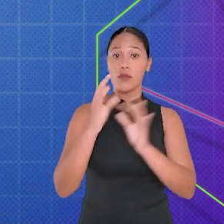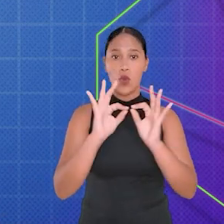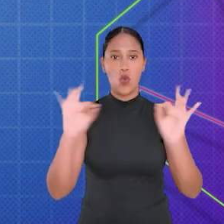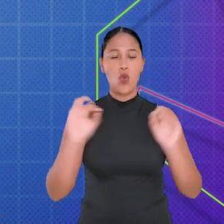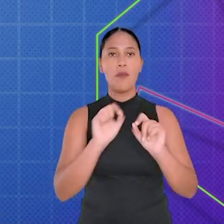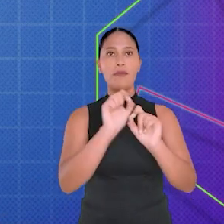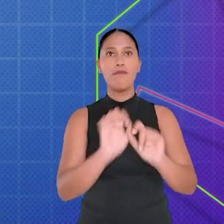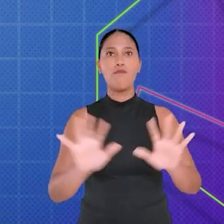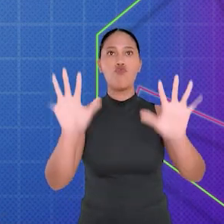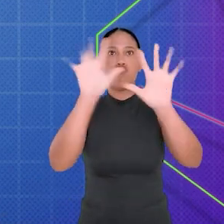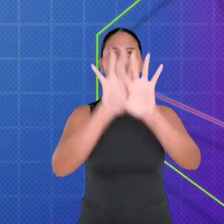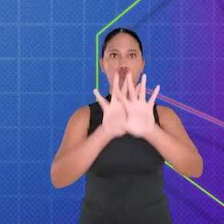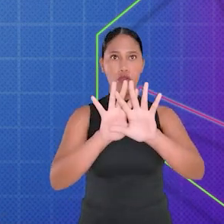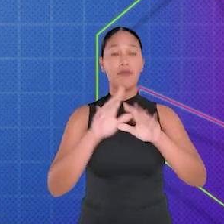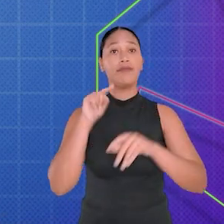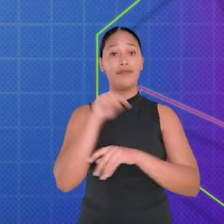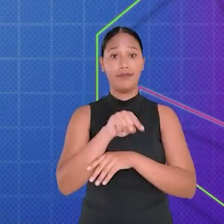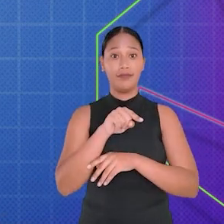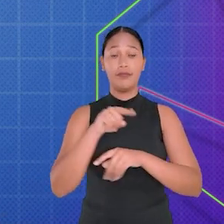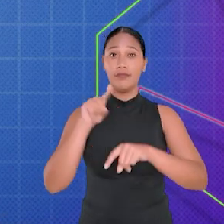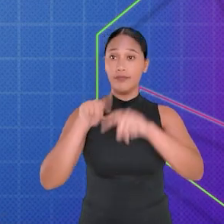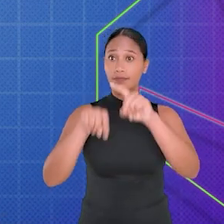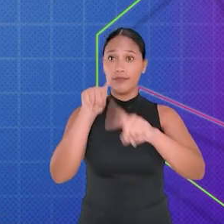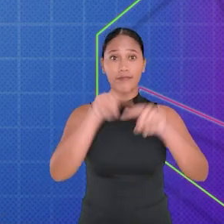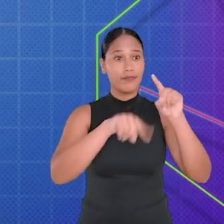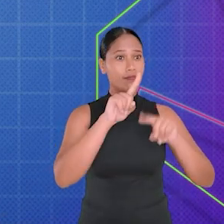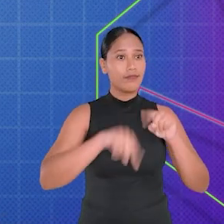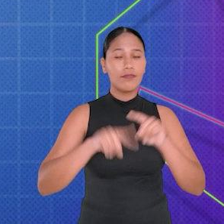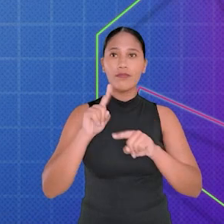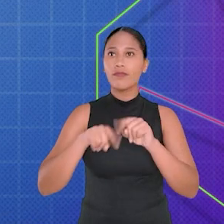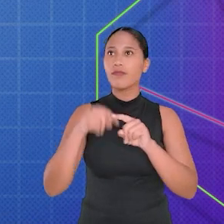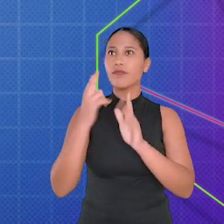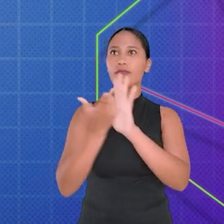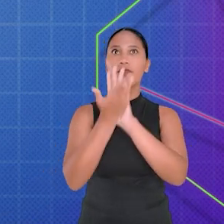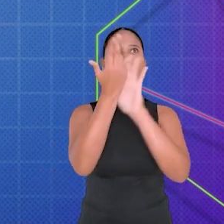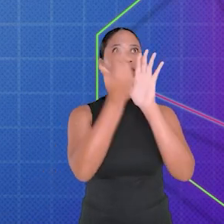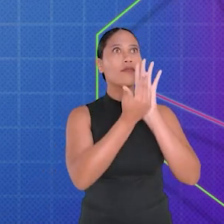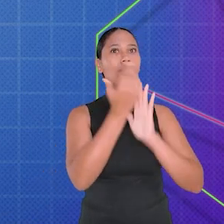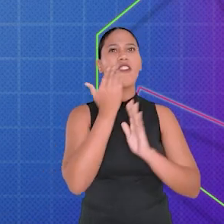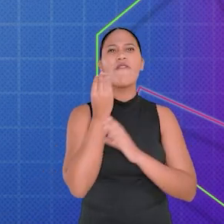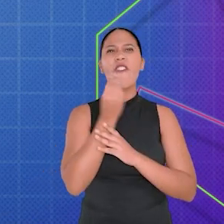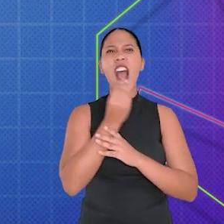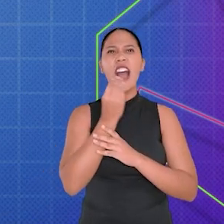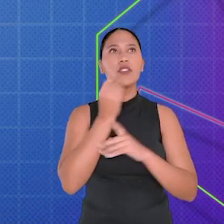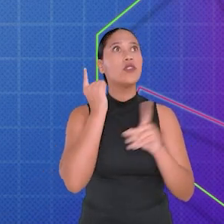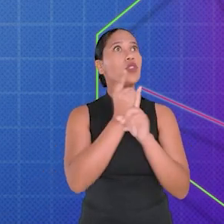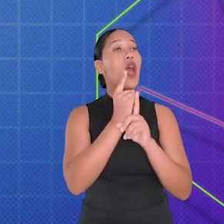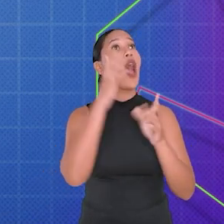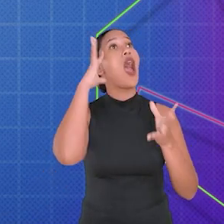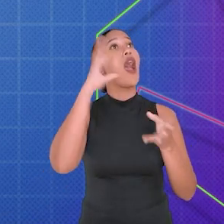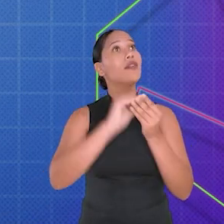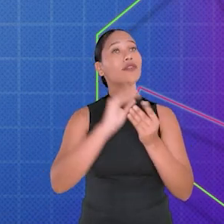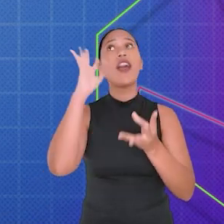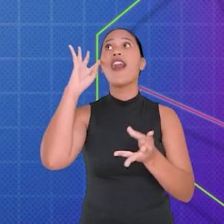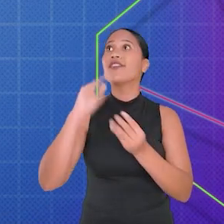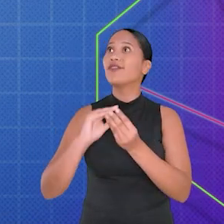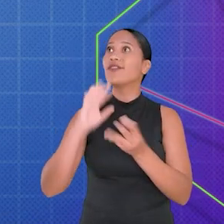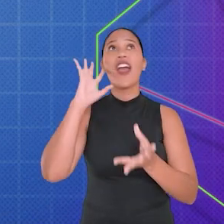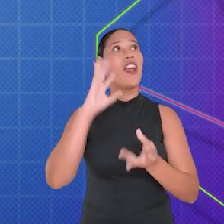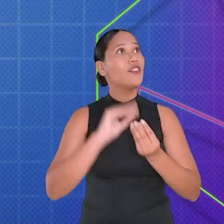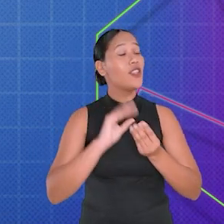gráfico de jogos é a criação de ícones e interfaces de usuário. Os ícones devem ser facilmente reconhecíveis